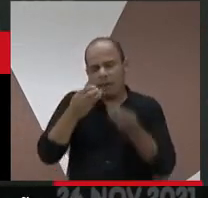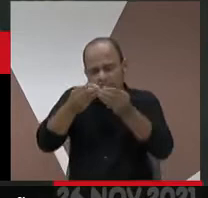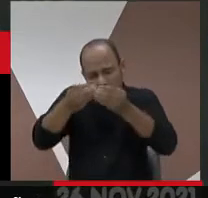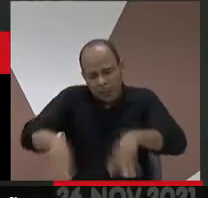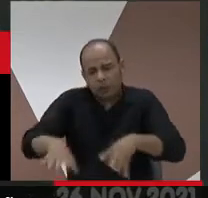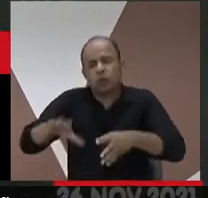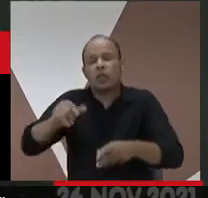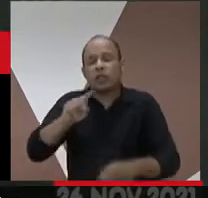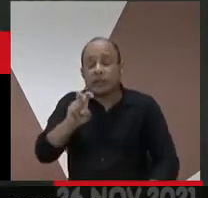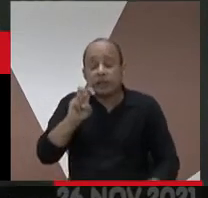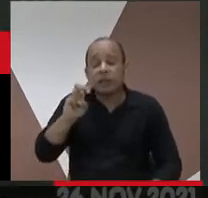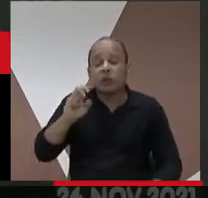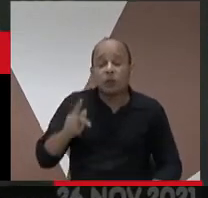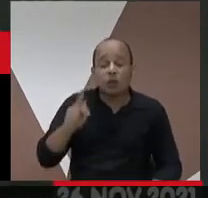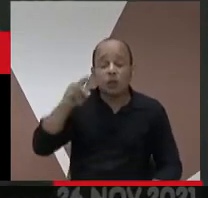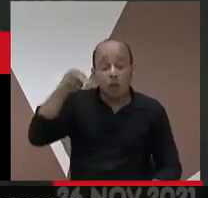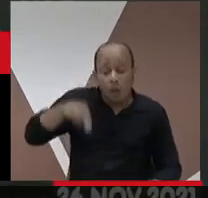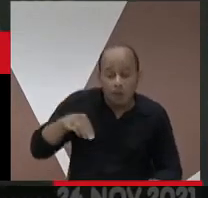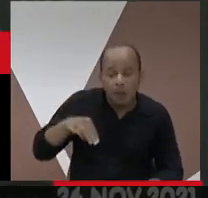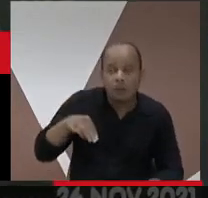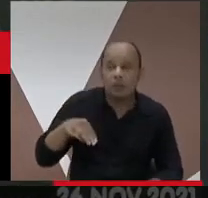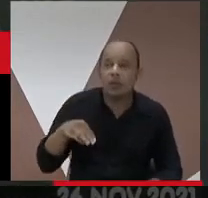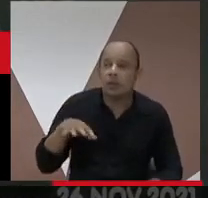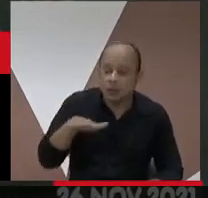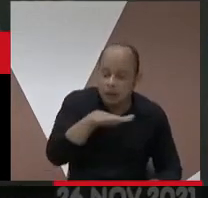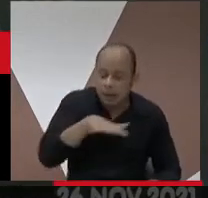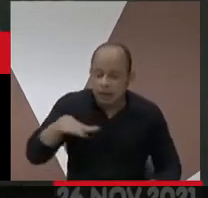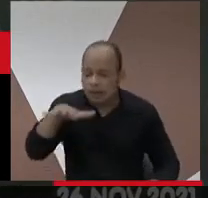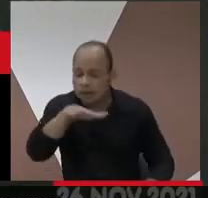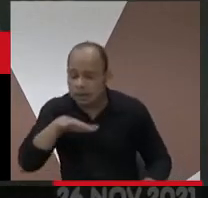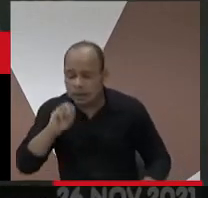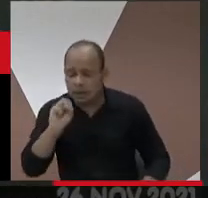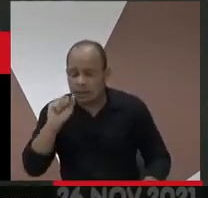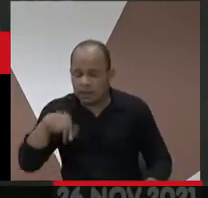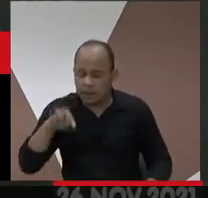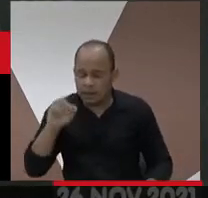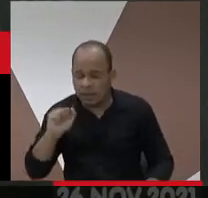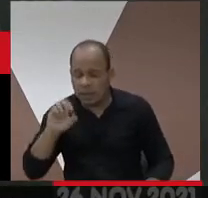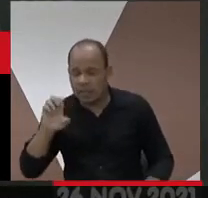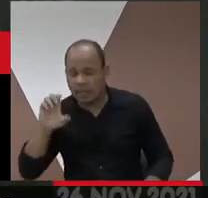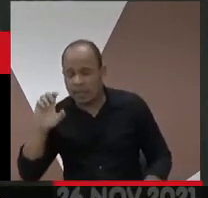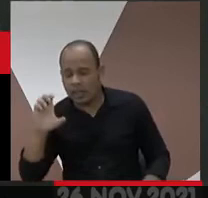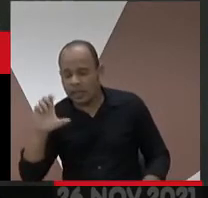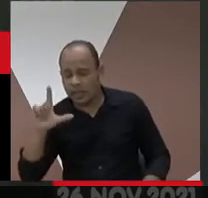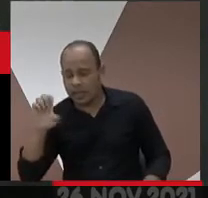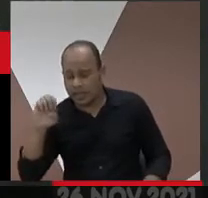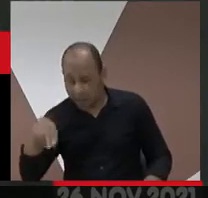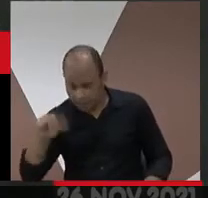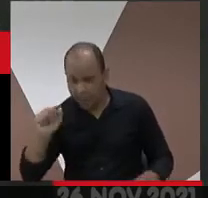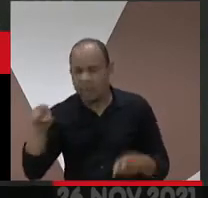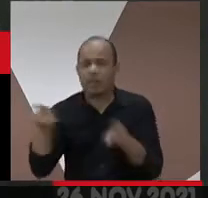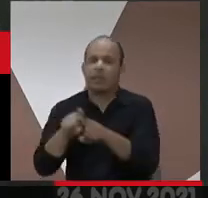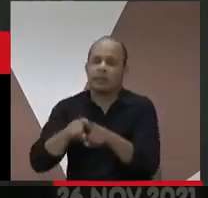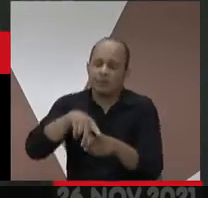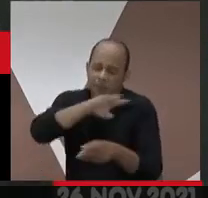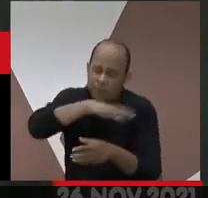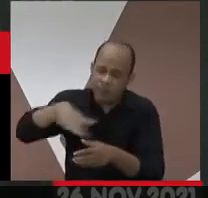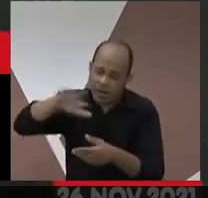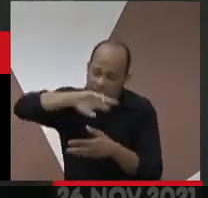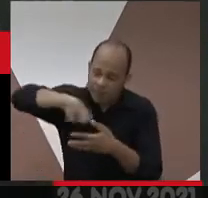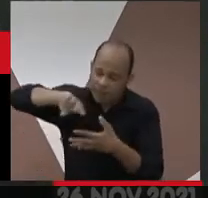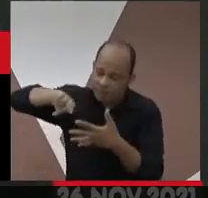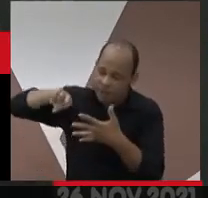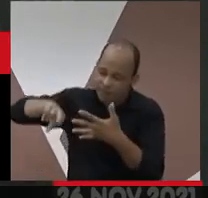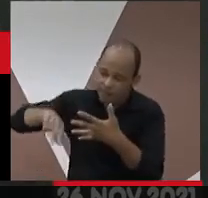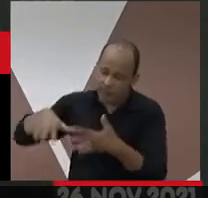nas regiões Anguduro, Fecho, Santa Helena, Comunidade Quilombola de Pinhões, Quintas da Siriema, Industrial Americano, Barreiro do